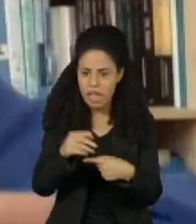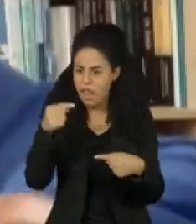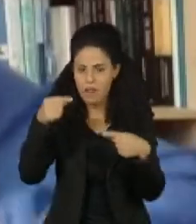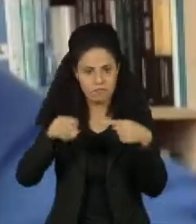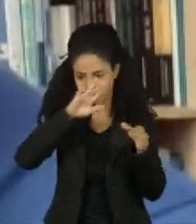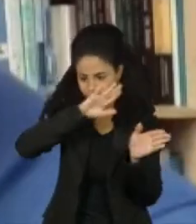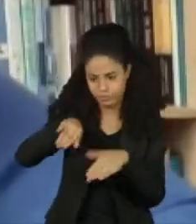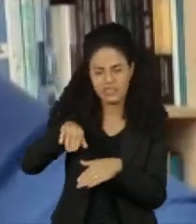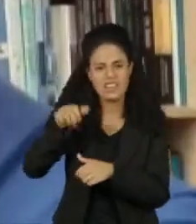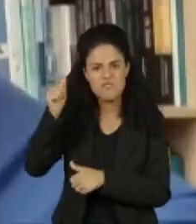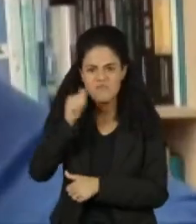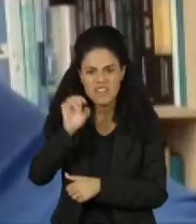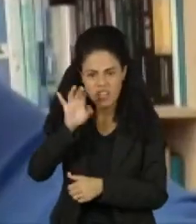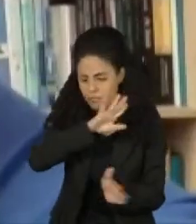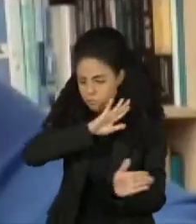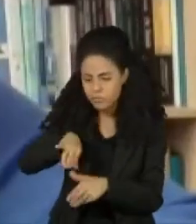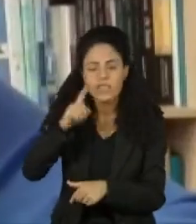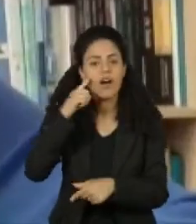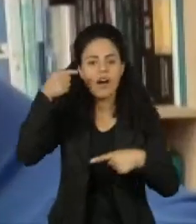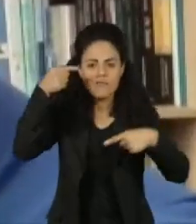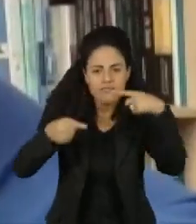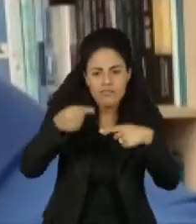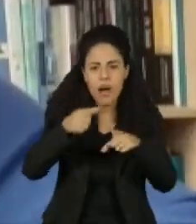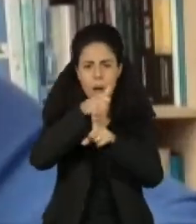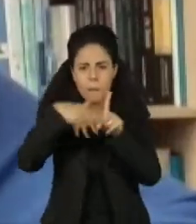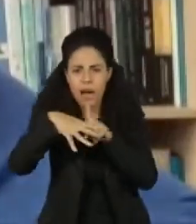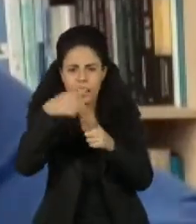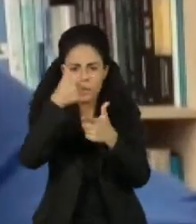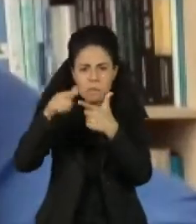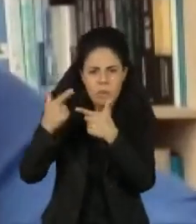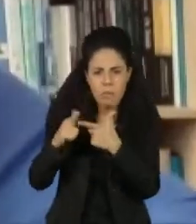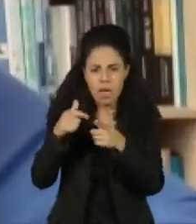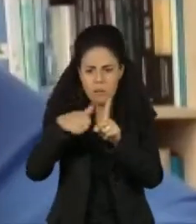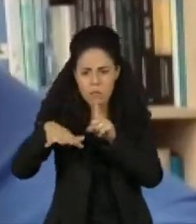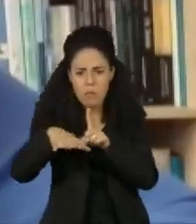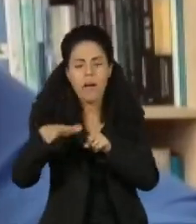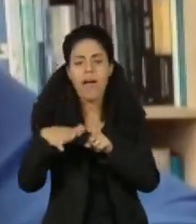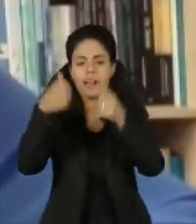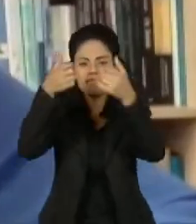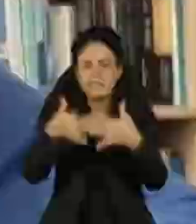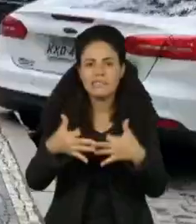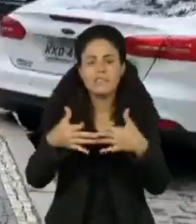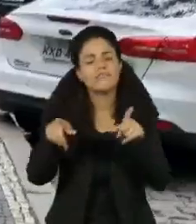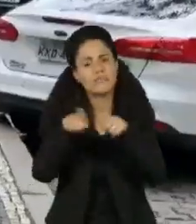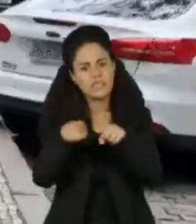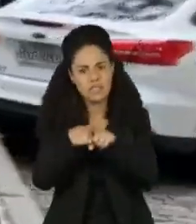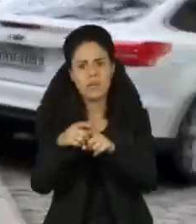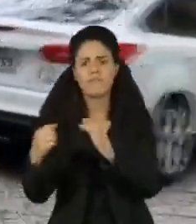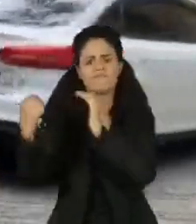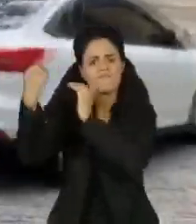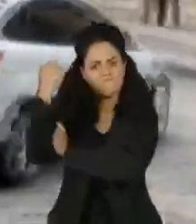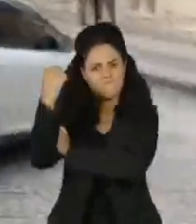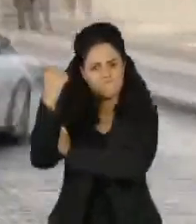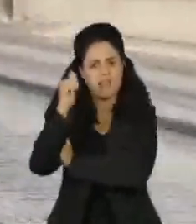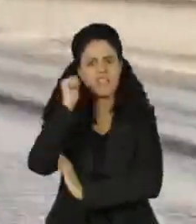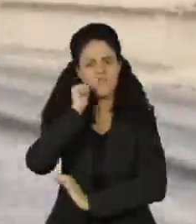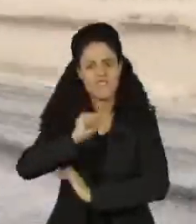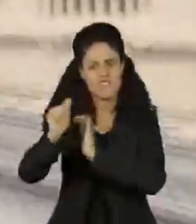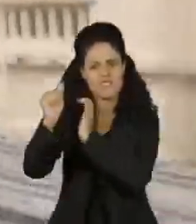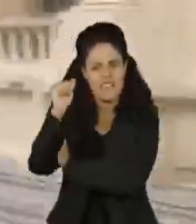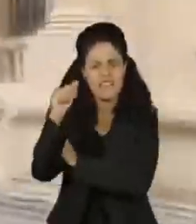está tratando de questões da cidade, questões urbanas, né? E também feministas. Júlia também foi uma